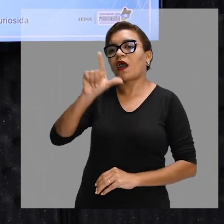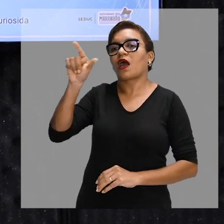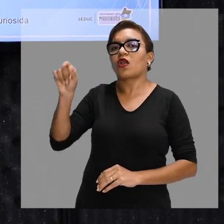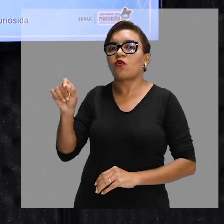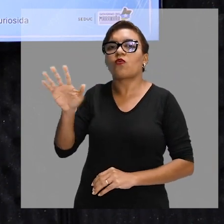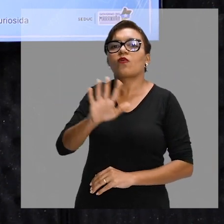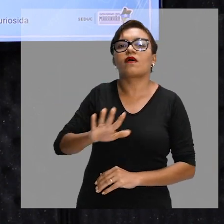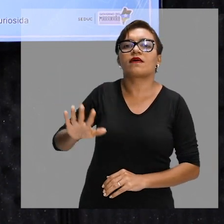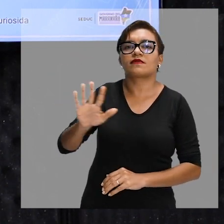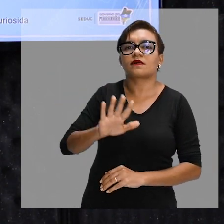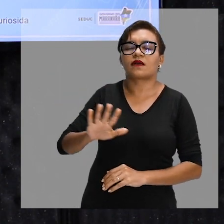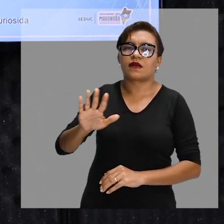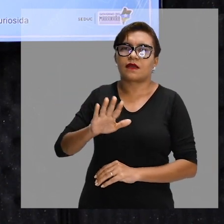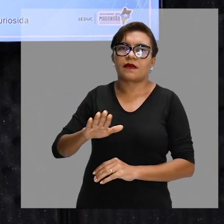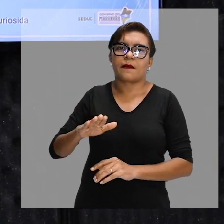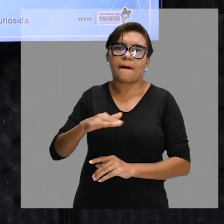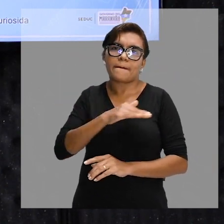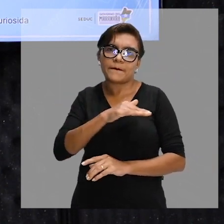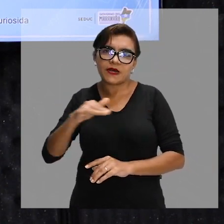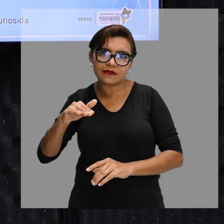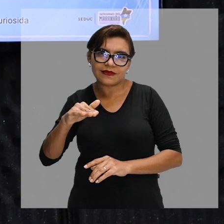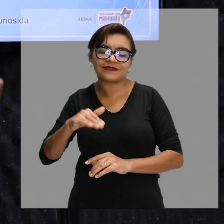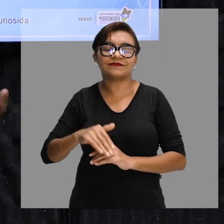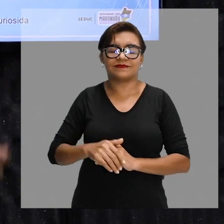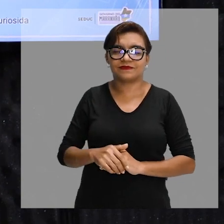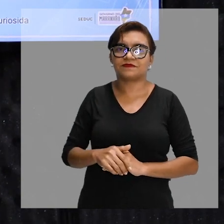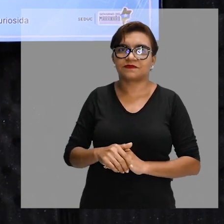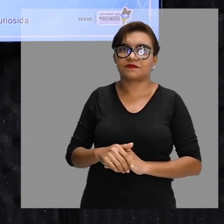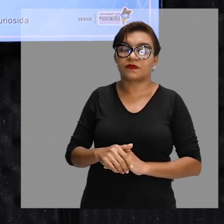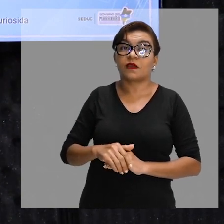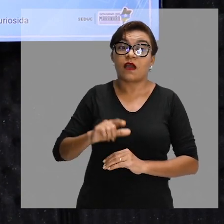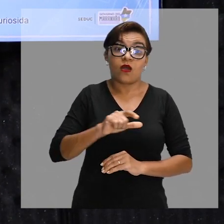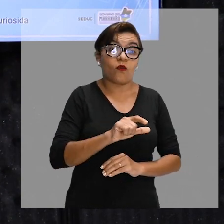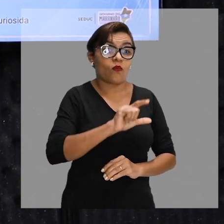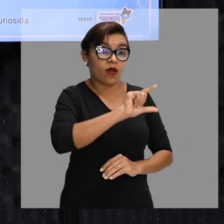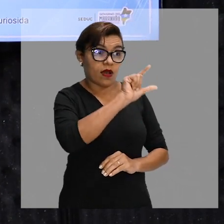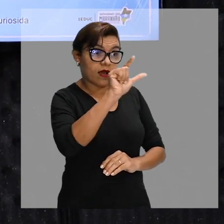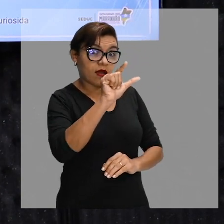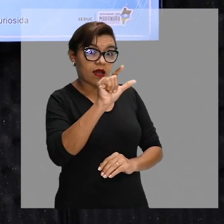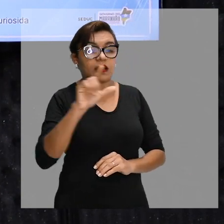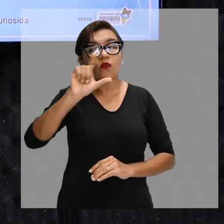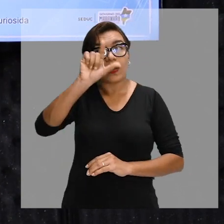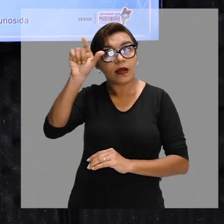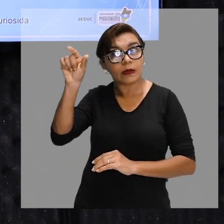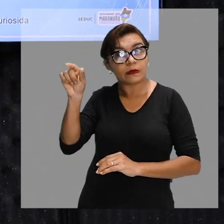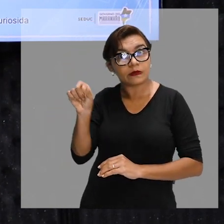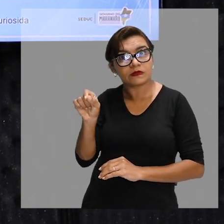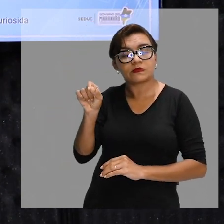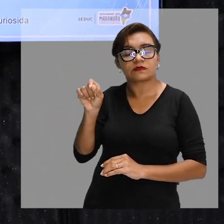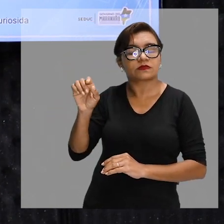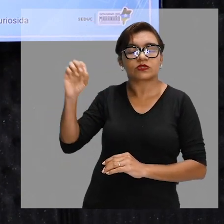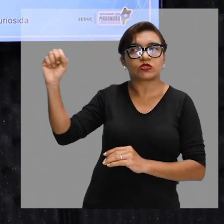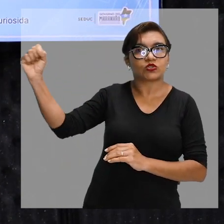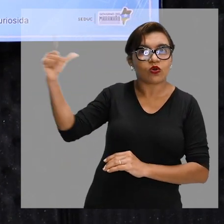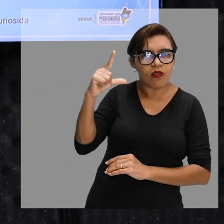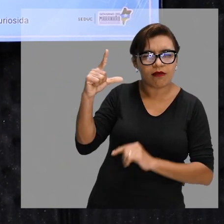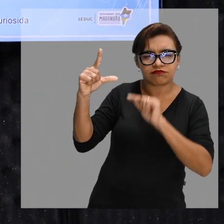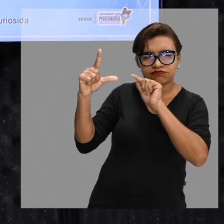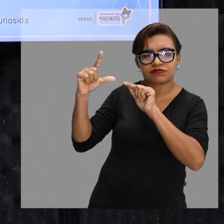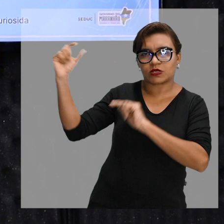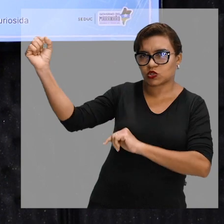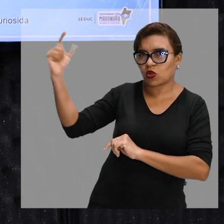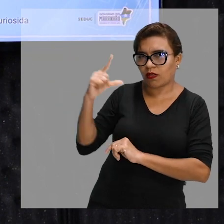nós temos o eclipse parcial da Lua. No caso do eclipse solar, certo? O local em que o observador estiver,